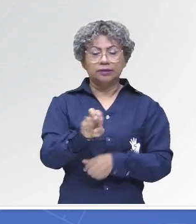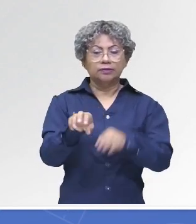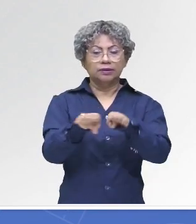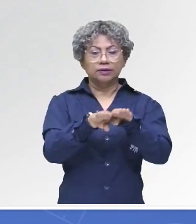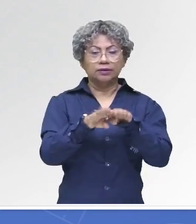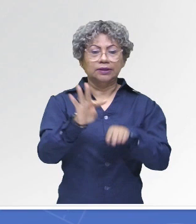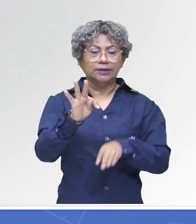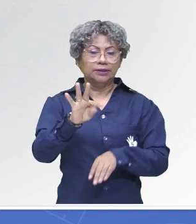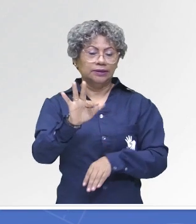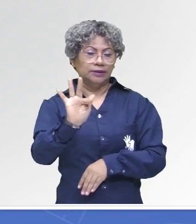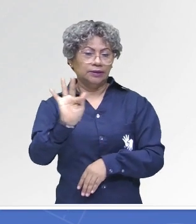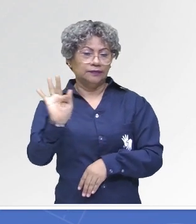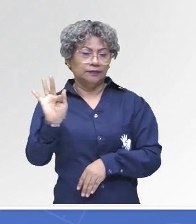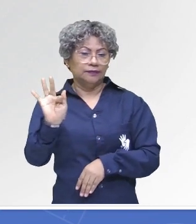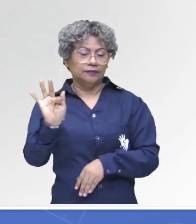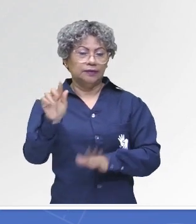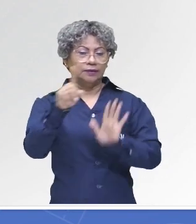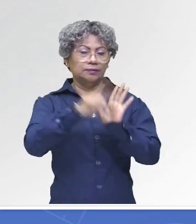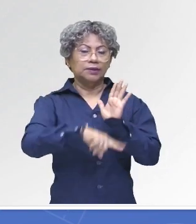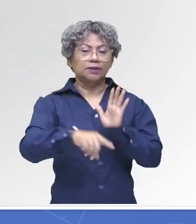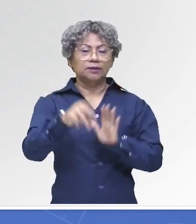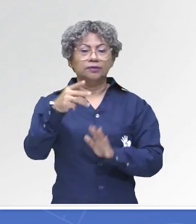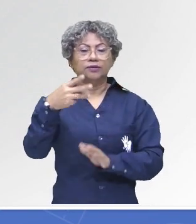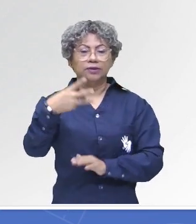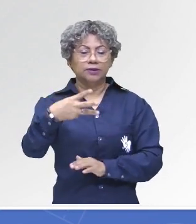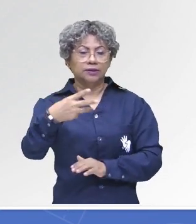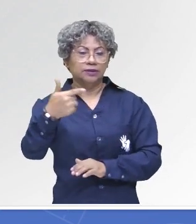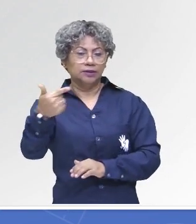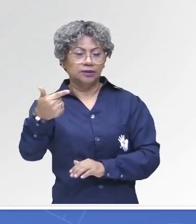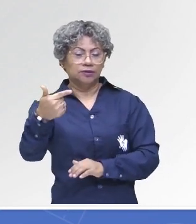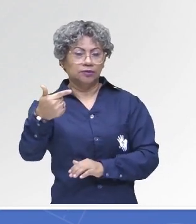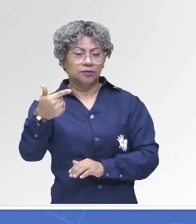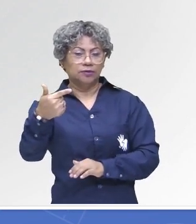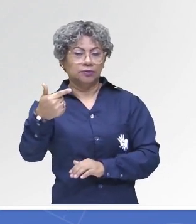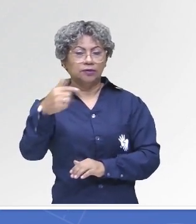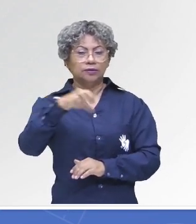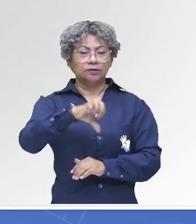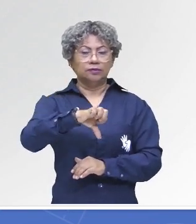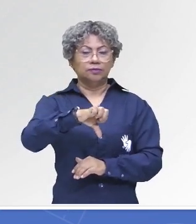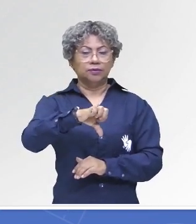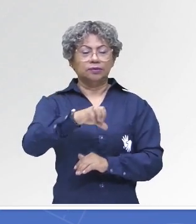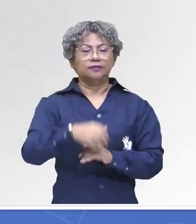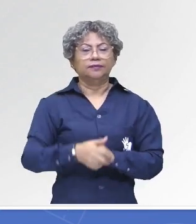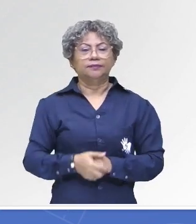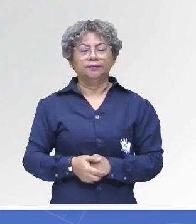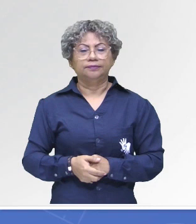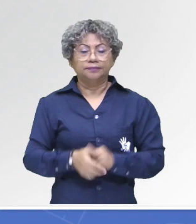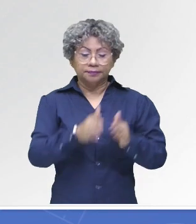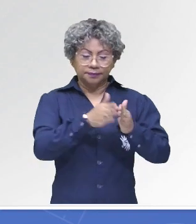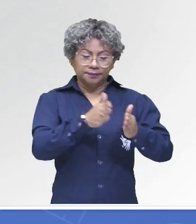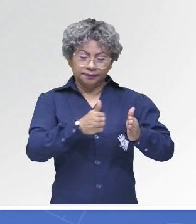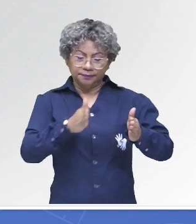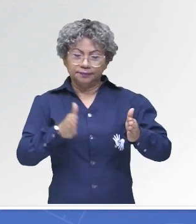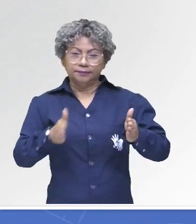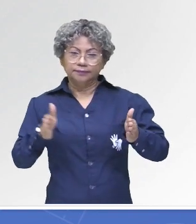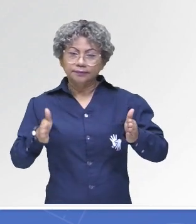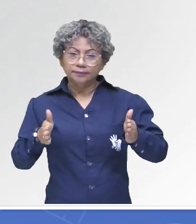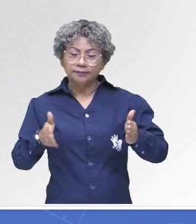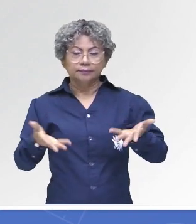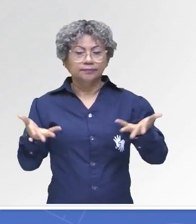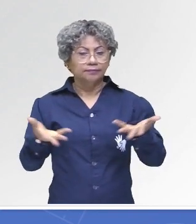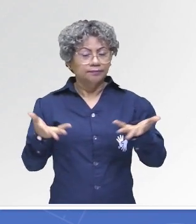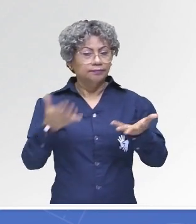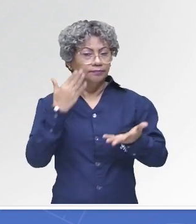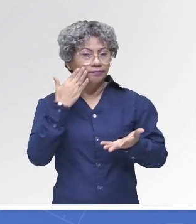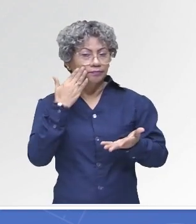a Tf menos 32 sobre 9. Primeiro passo, vamos ver aí a continuação do